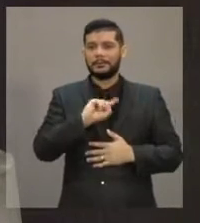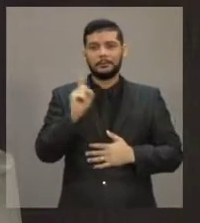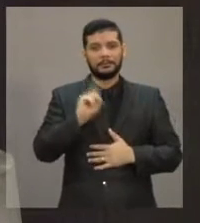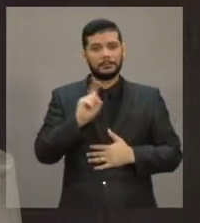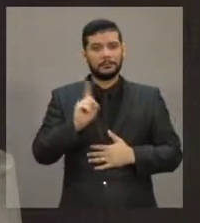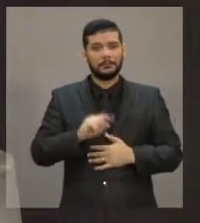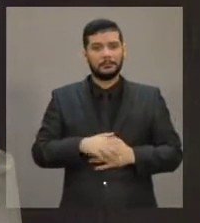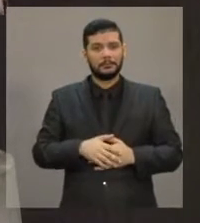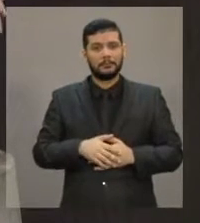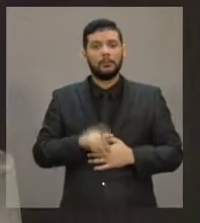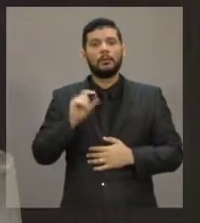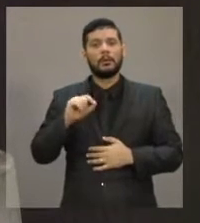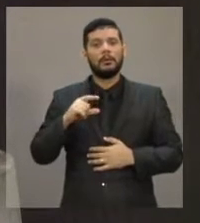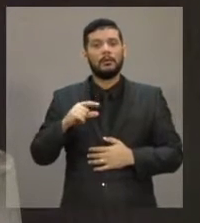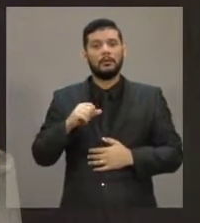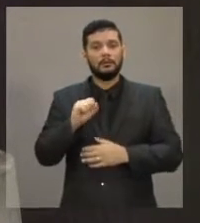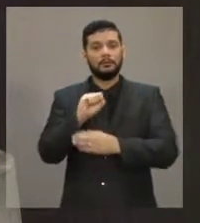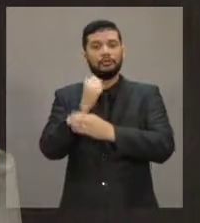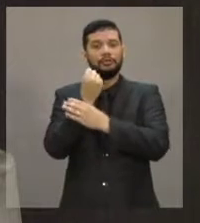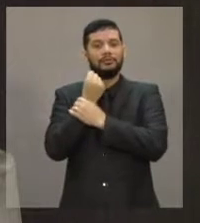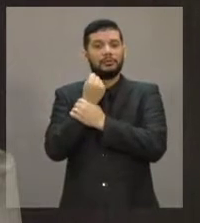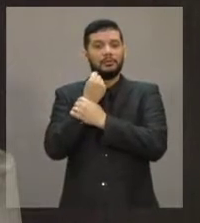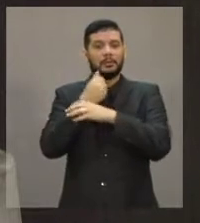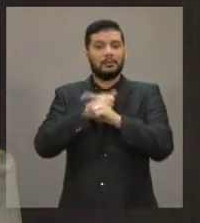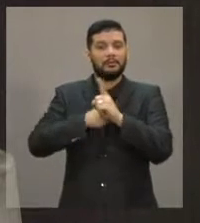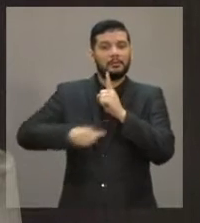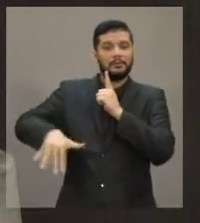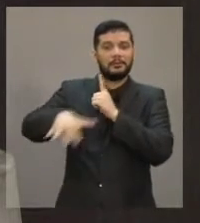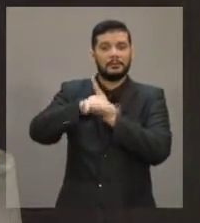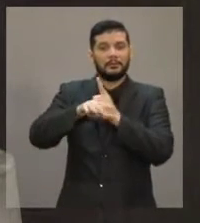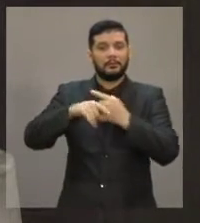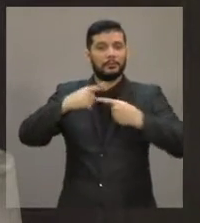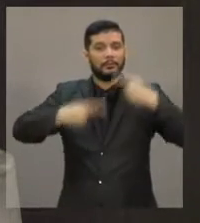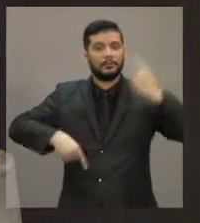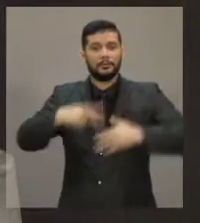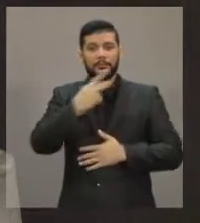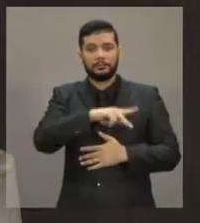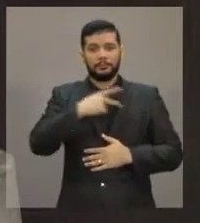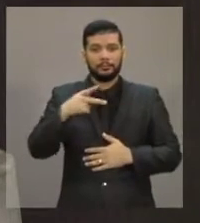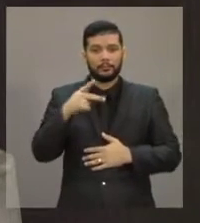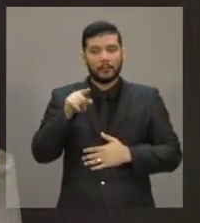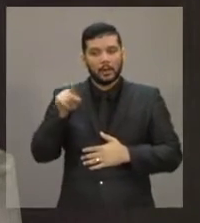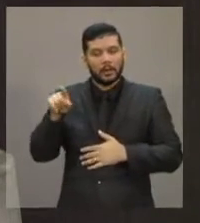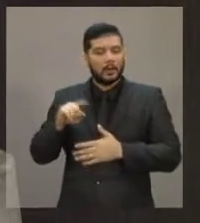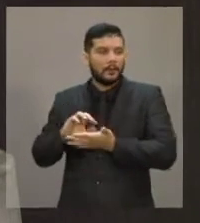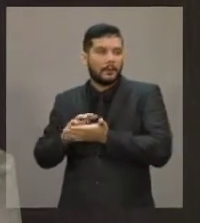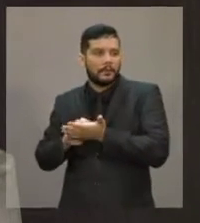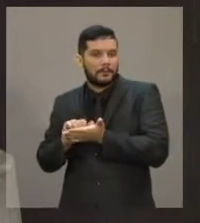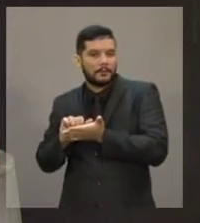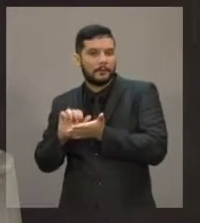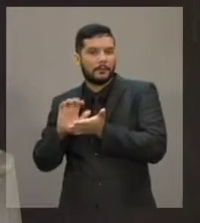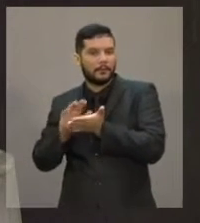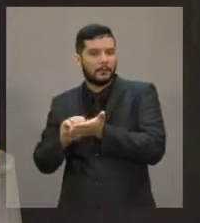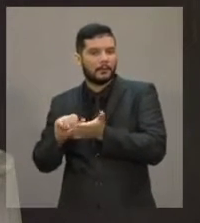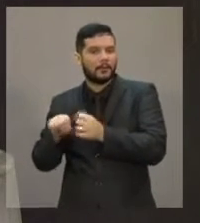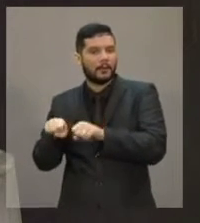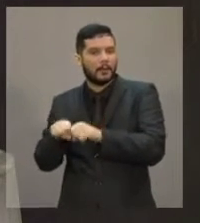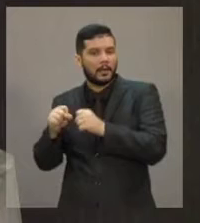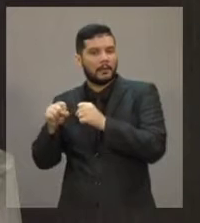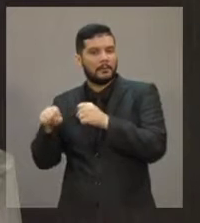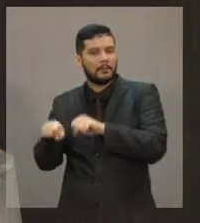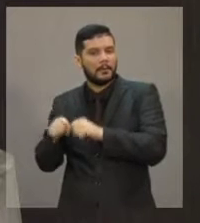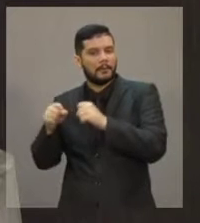há um desmonte do sistema de proteção social e das políticas públicas que estas, sim, devem